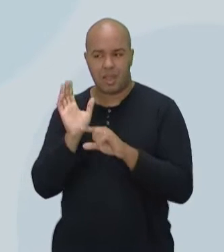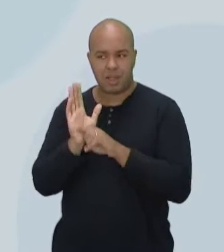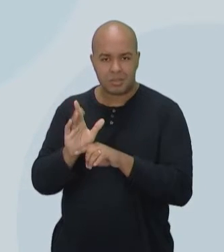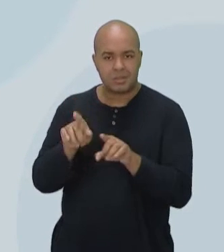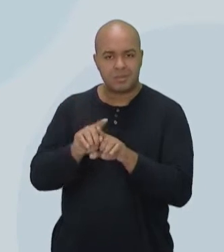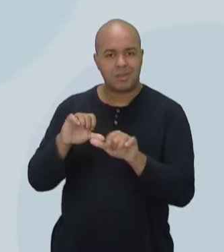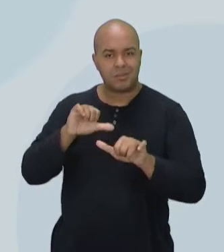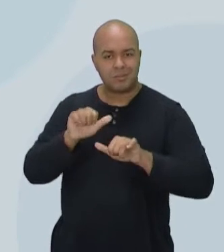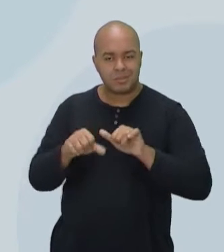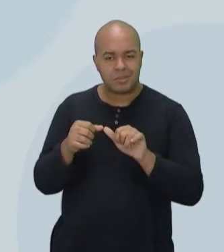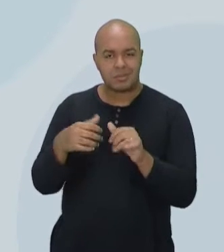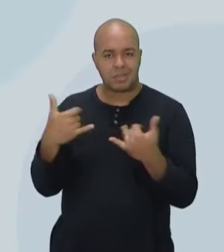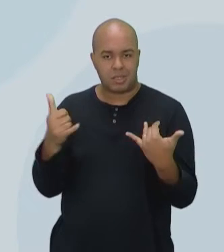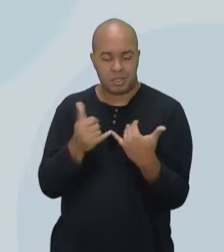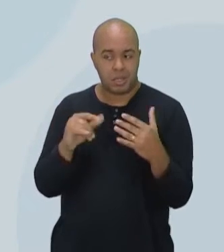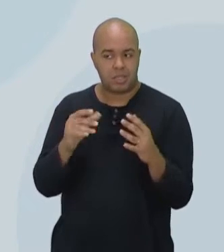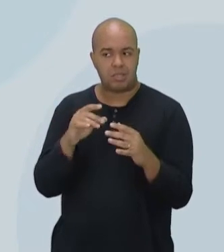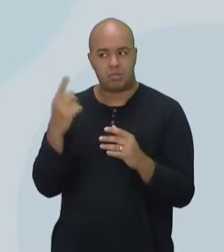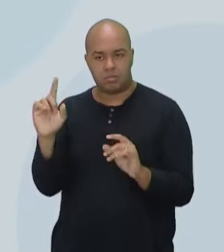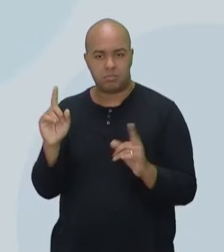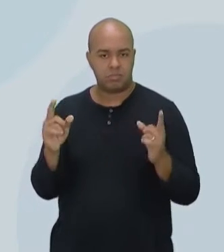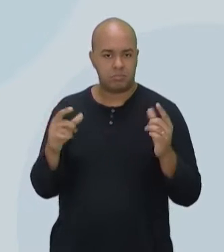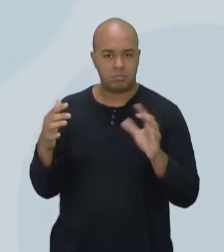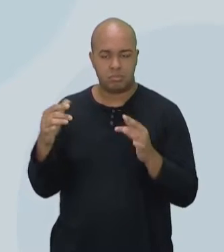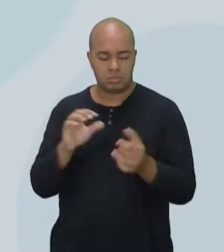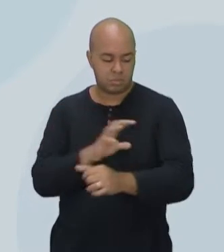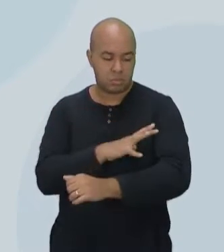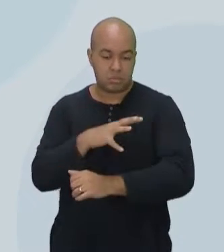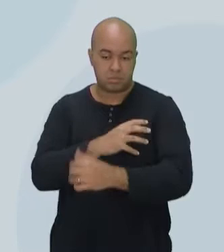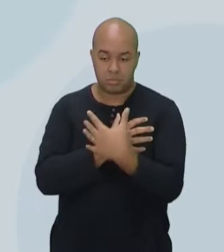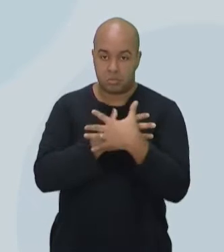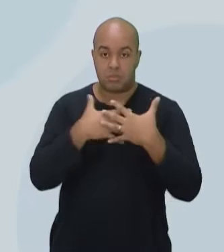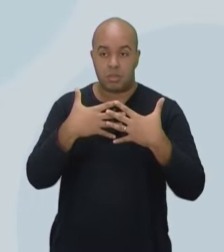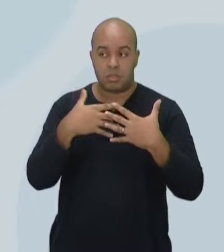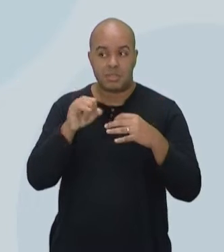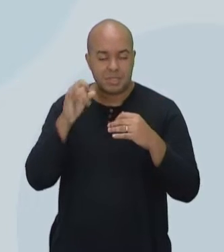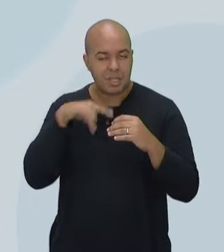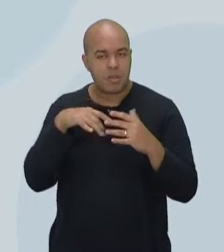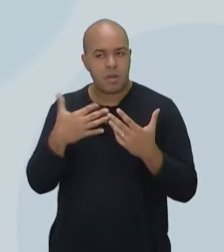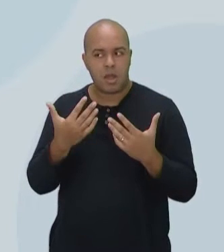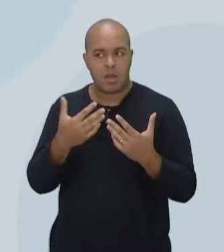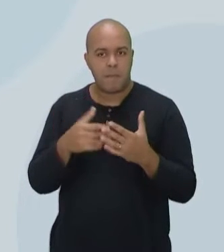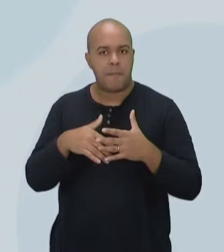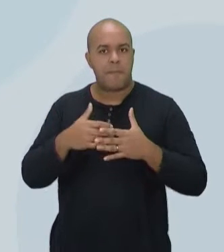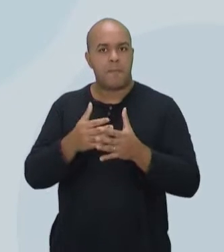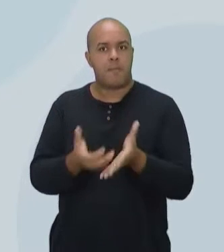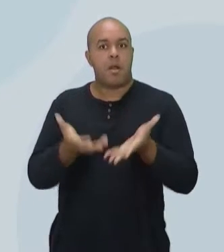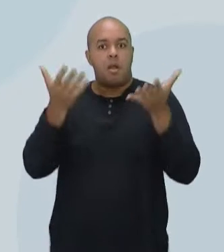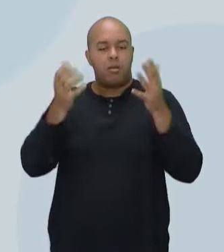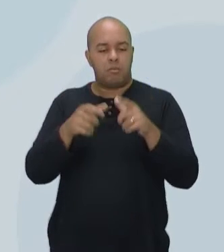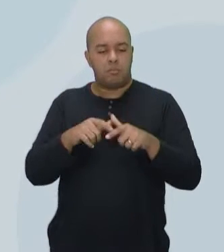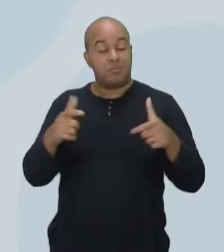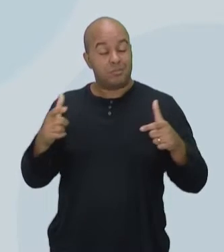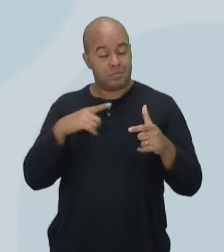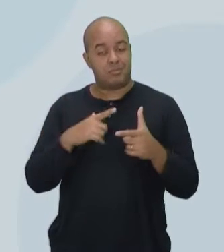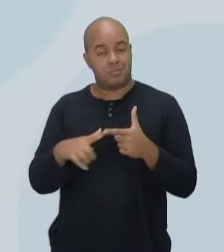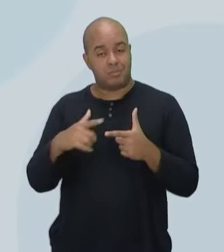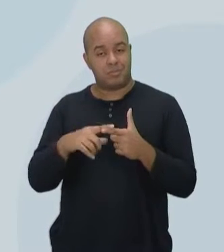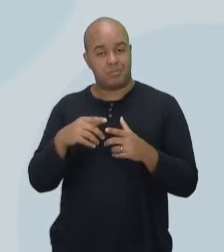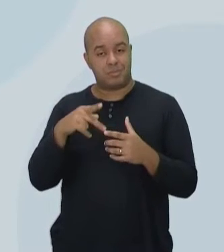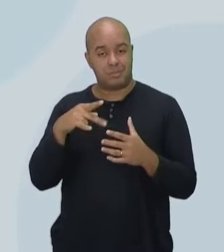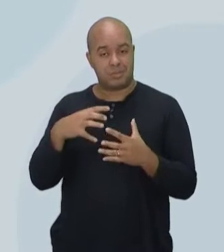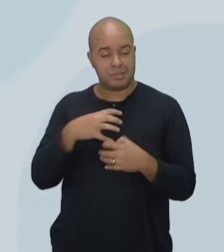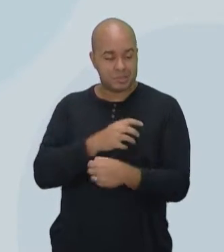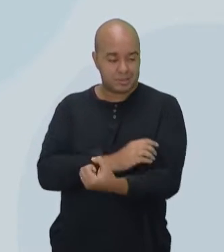facilitar a transferência elétrica, de impulso elétrico na musculatura. Agora, se eu tiver uma quantidade muito alta, nós vamos aí ter um problema de